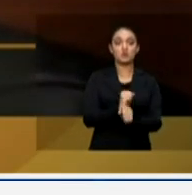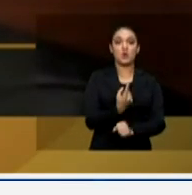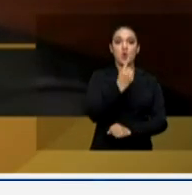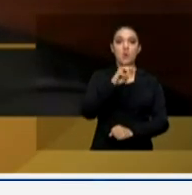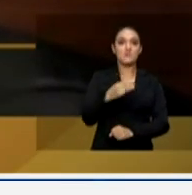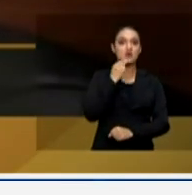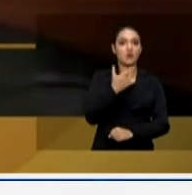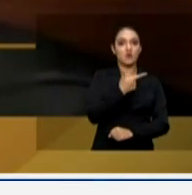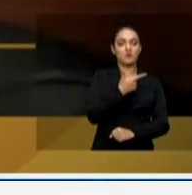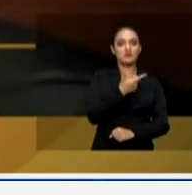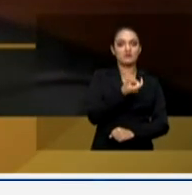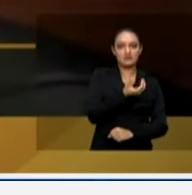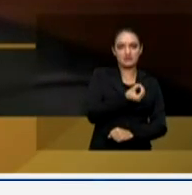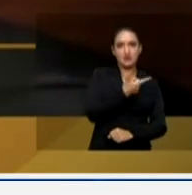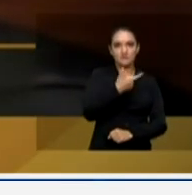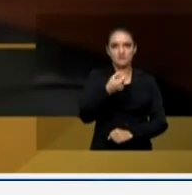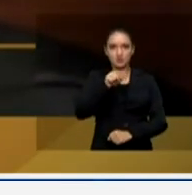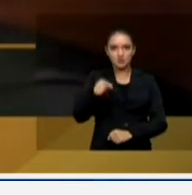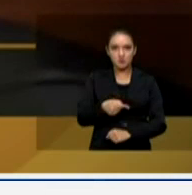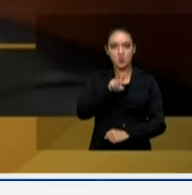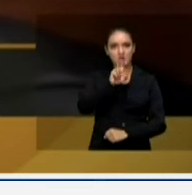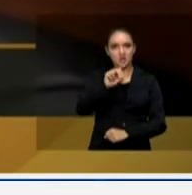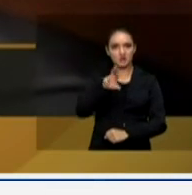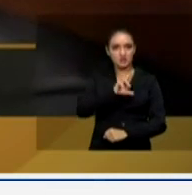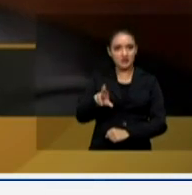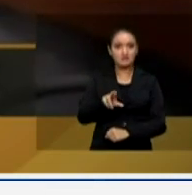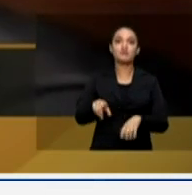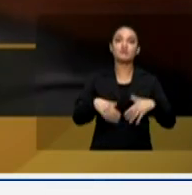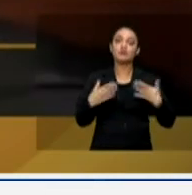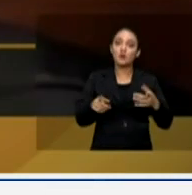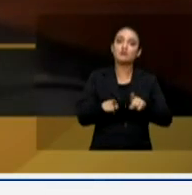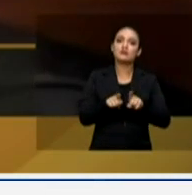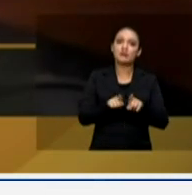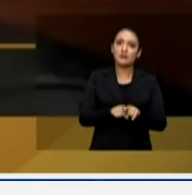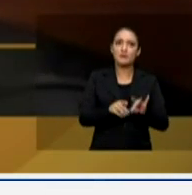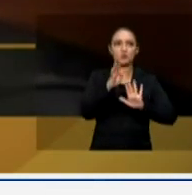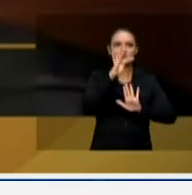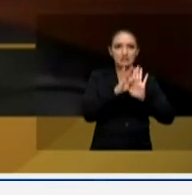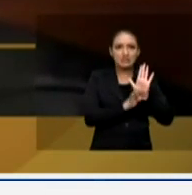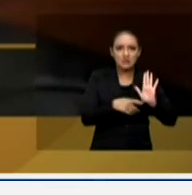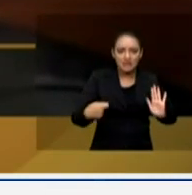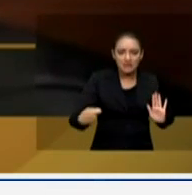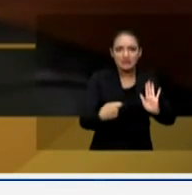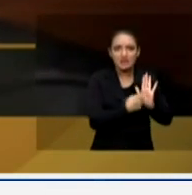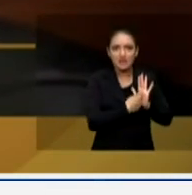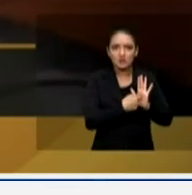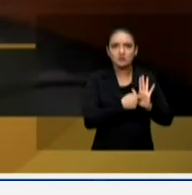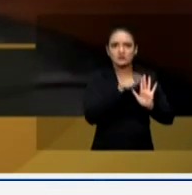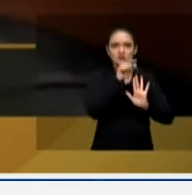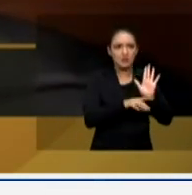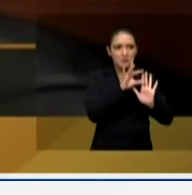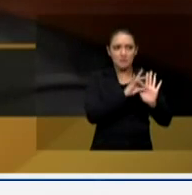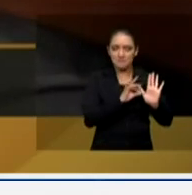ministro Fachin entendeu que a competência de julgamento é do juízo de Brasília e agora o Supremo Tribunal Federal